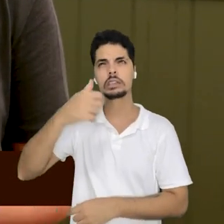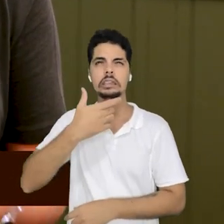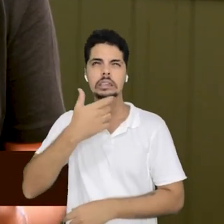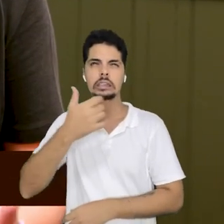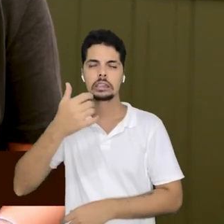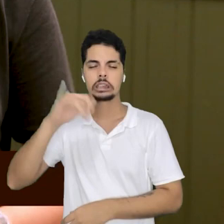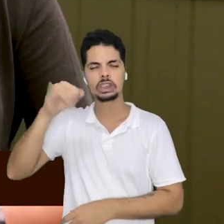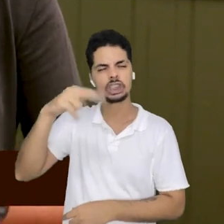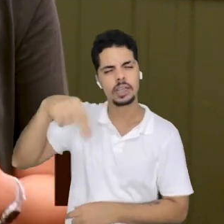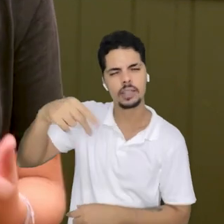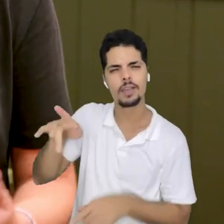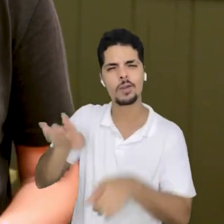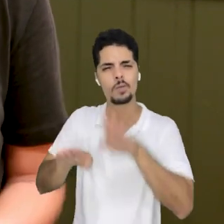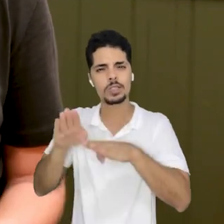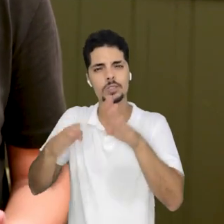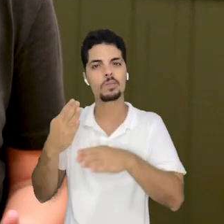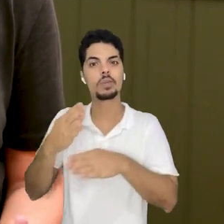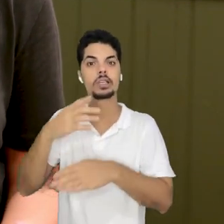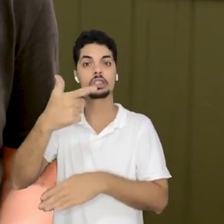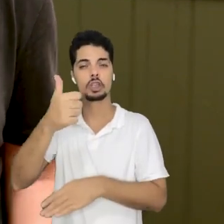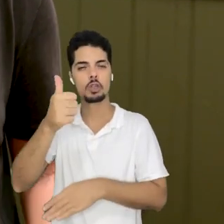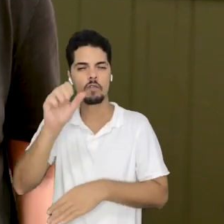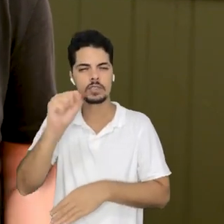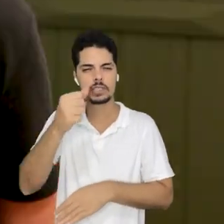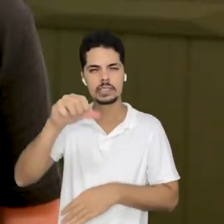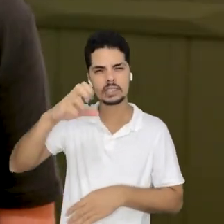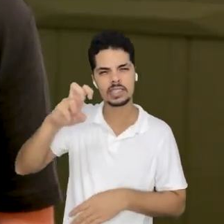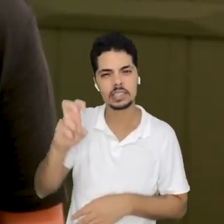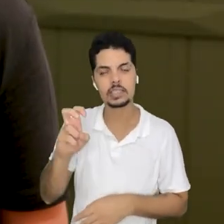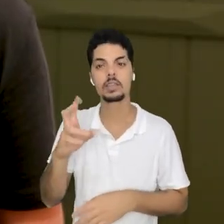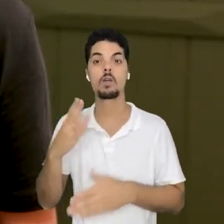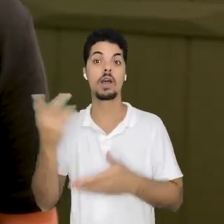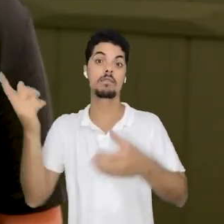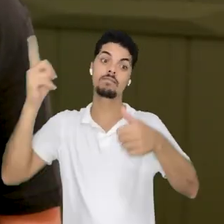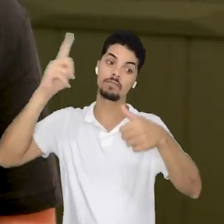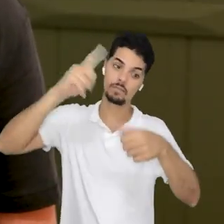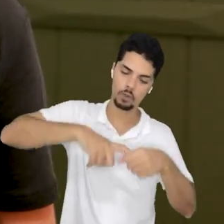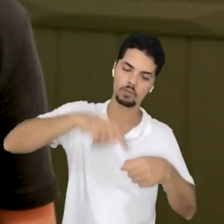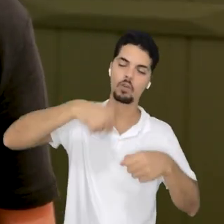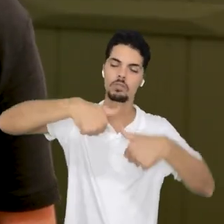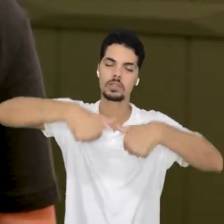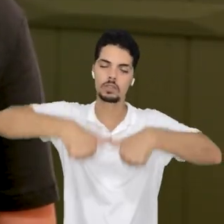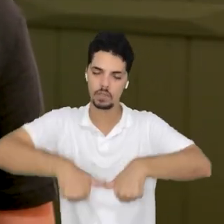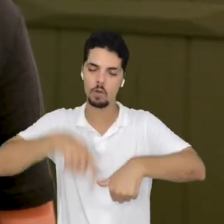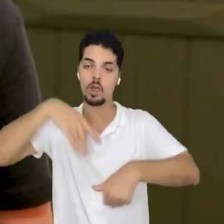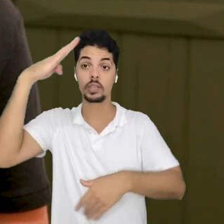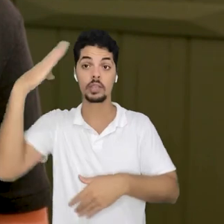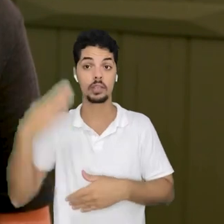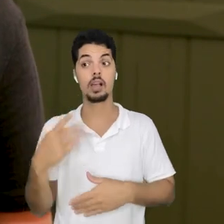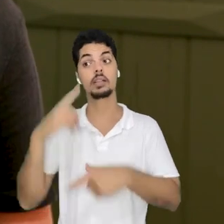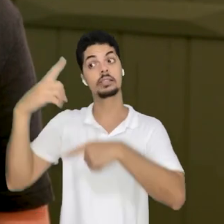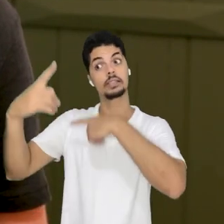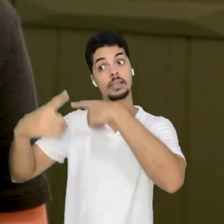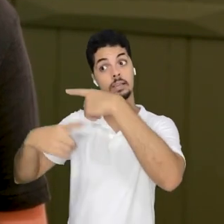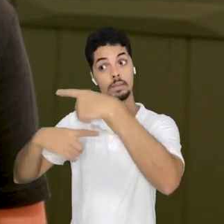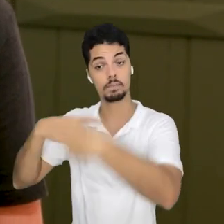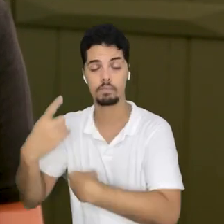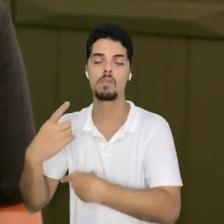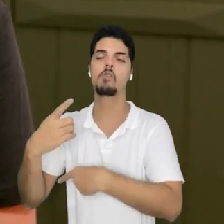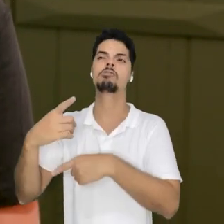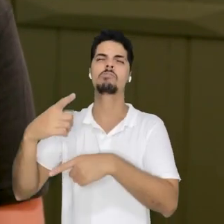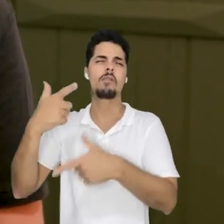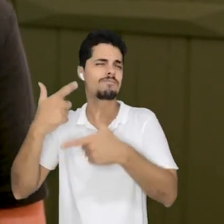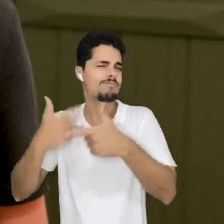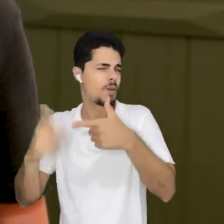e provavelmente ali iniciar o processo da independência. Com essa decisão, o Dom Pedro vai criar muitos problemas com a